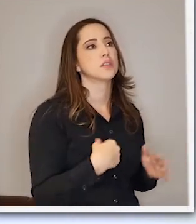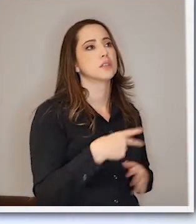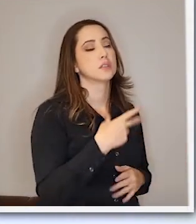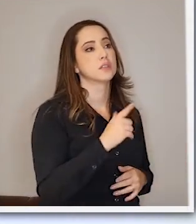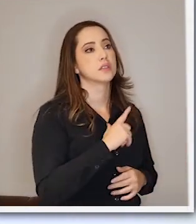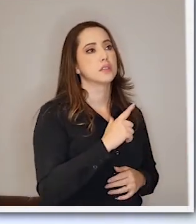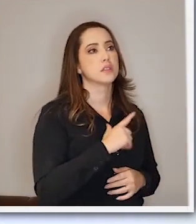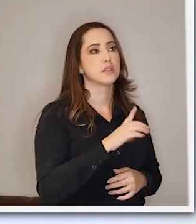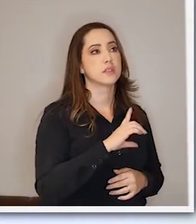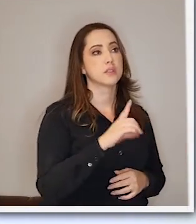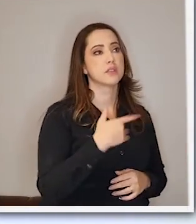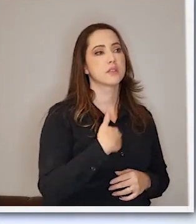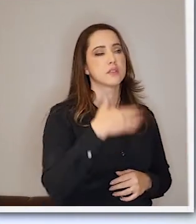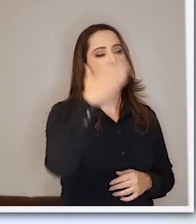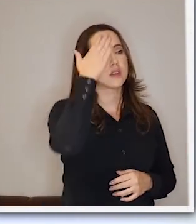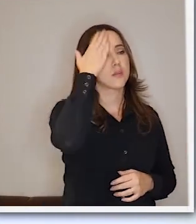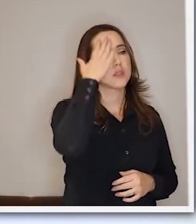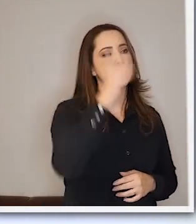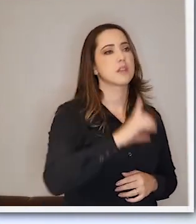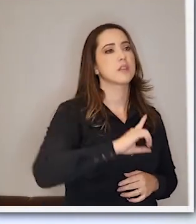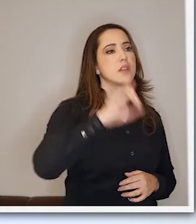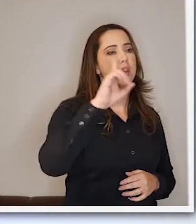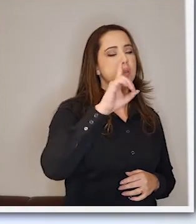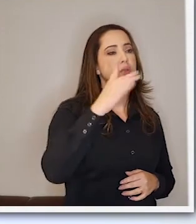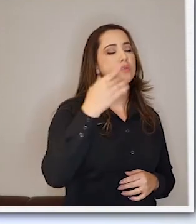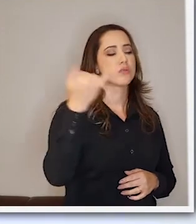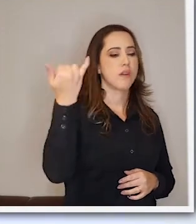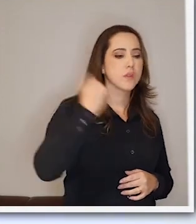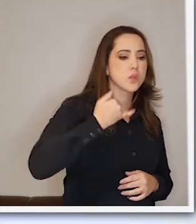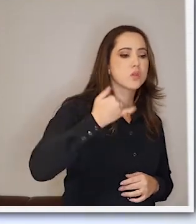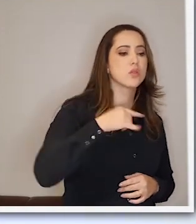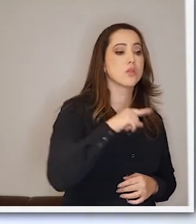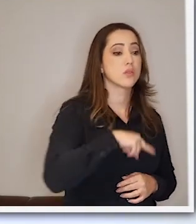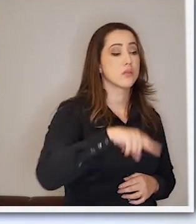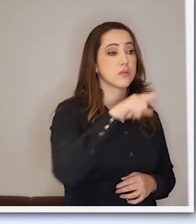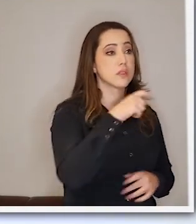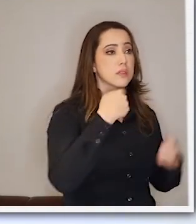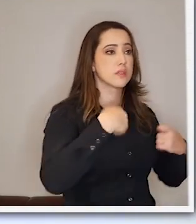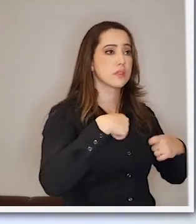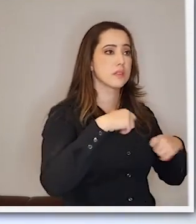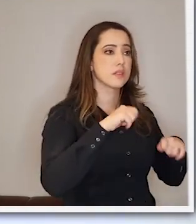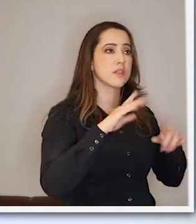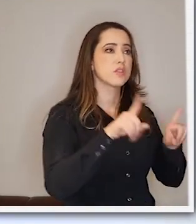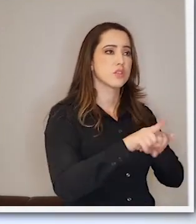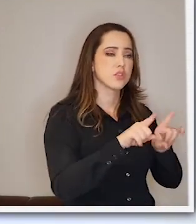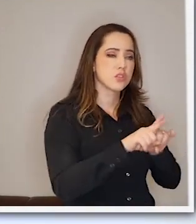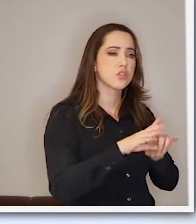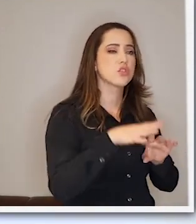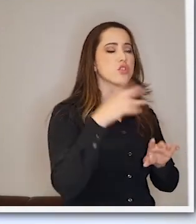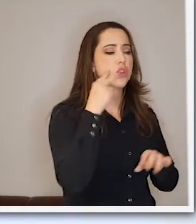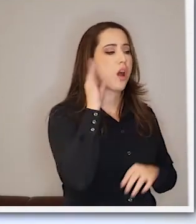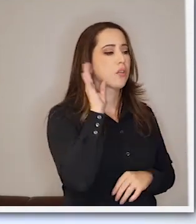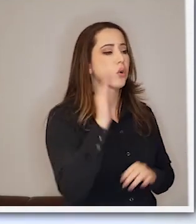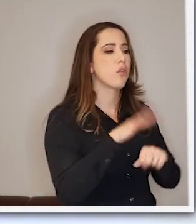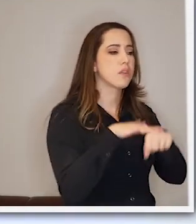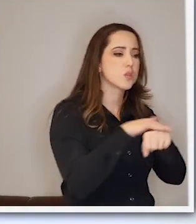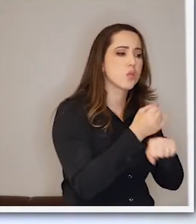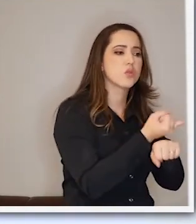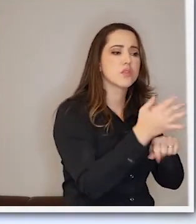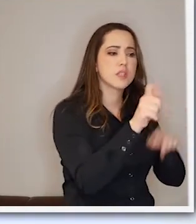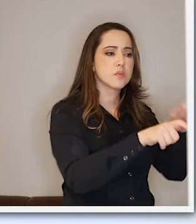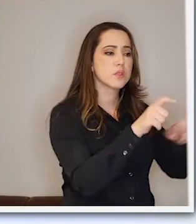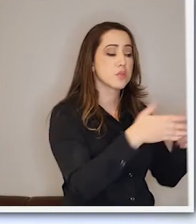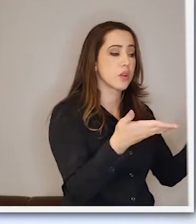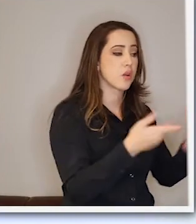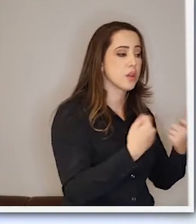esse termo. E no finalzinho, eu ouvi literalmente Deus falar assim comigo: você já ouviu muitas vozes, agora